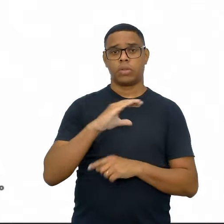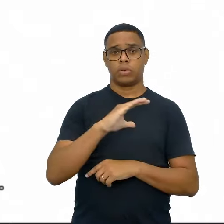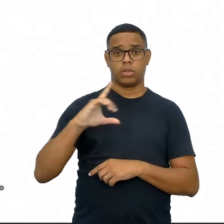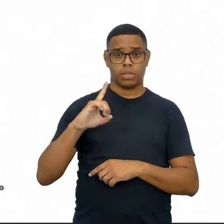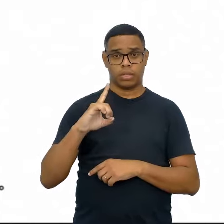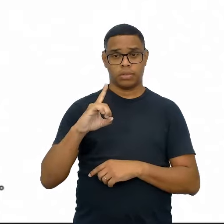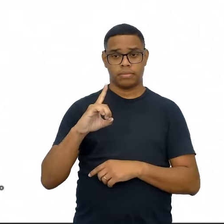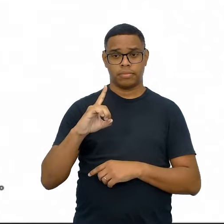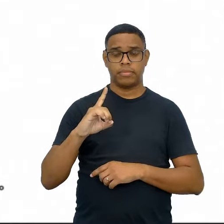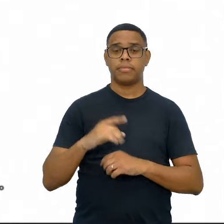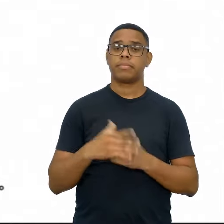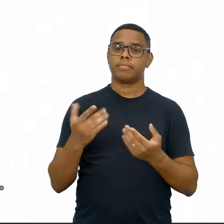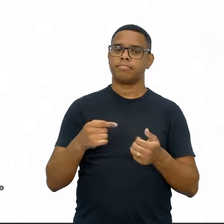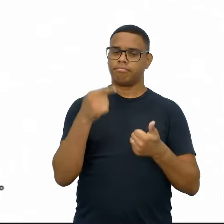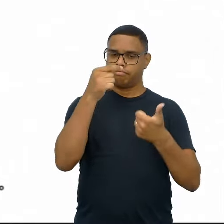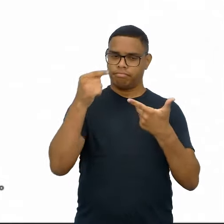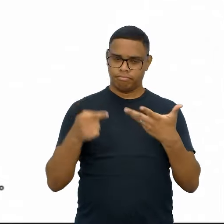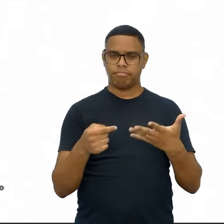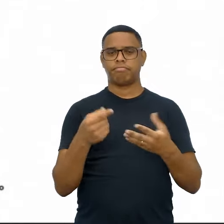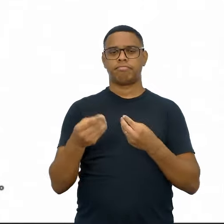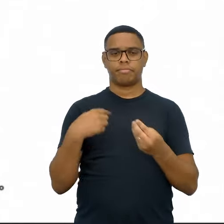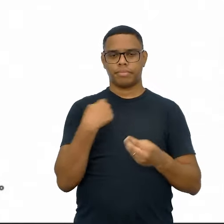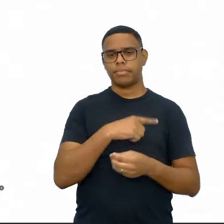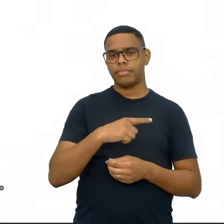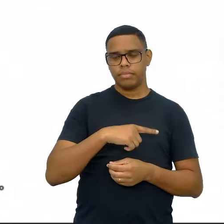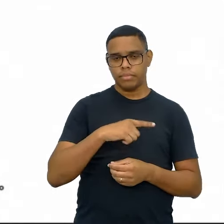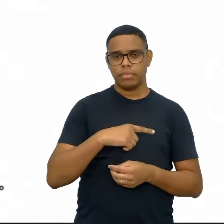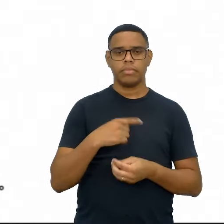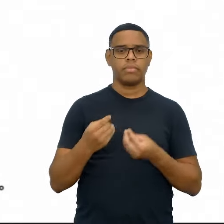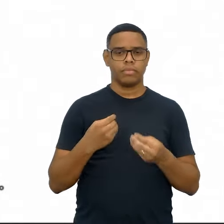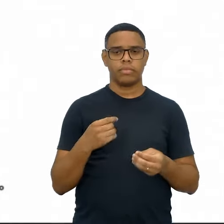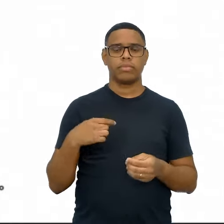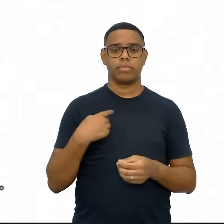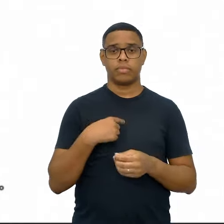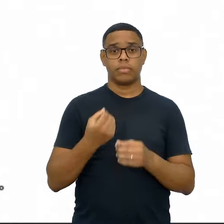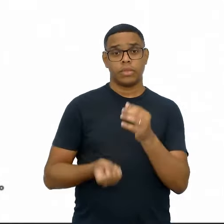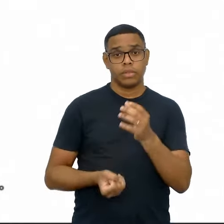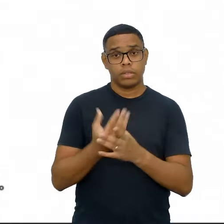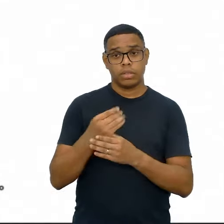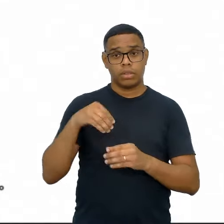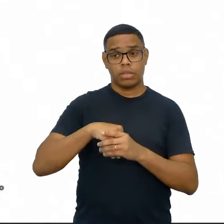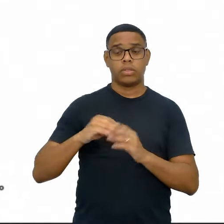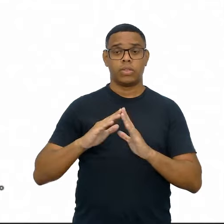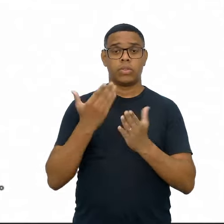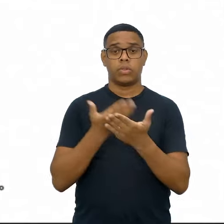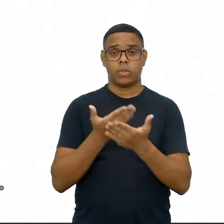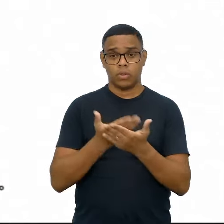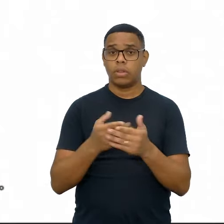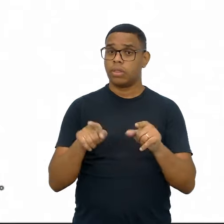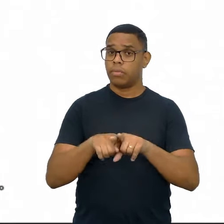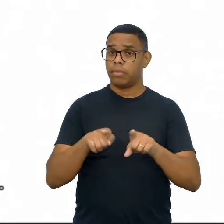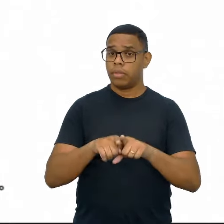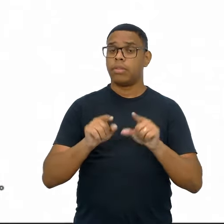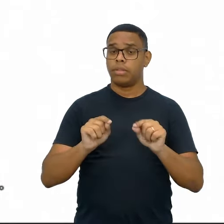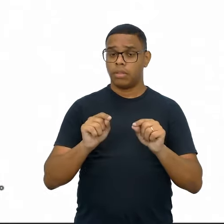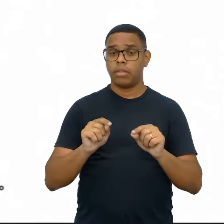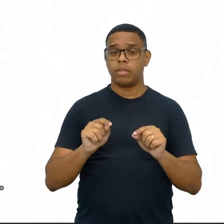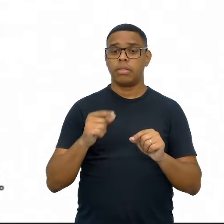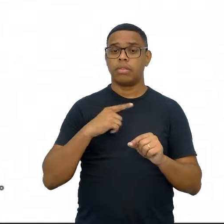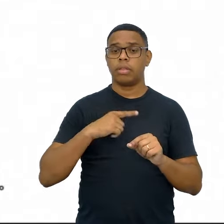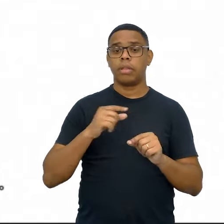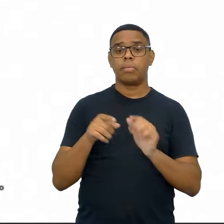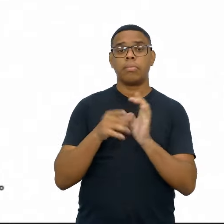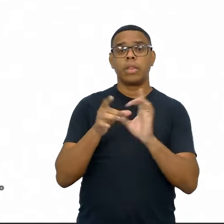além desses instrumentos, né, que a gente tem, que a gente cria na escola, a gente tem os que